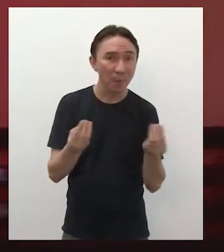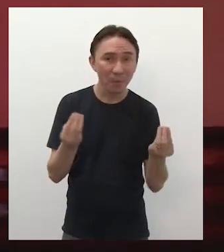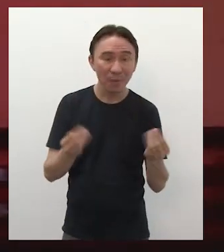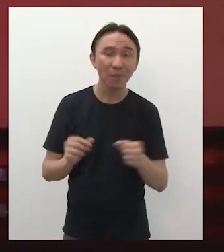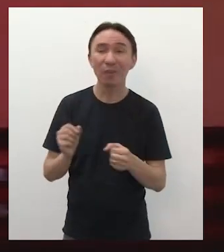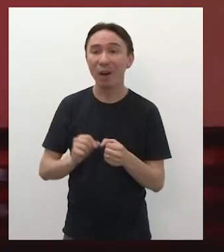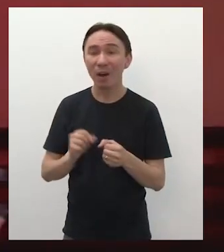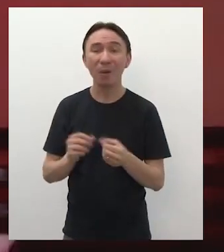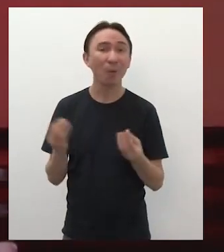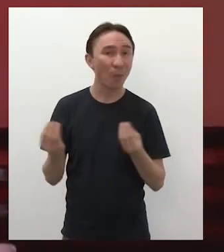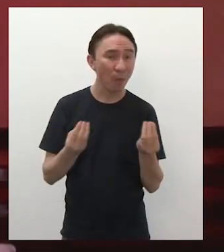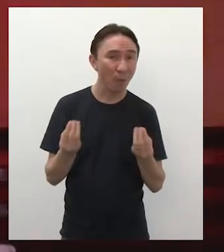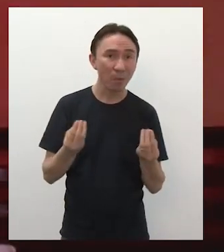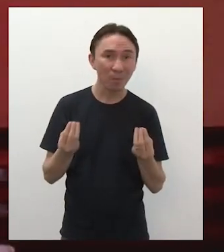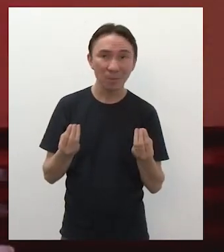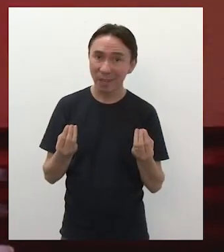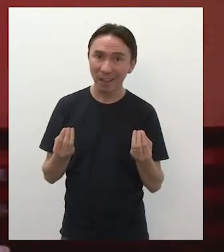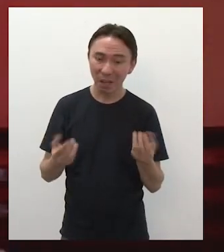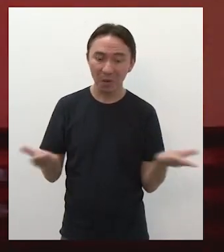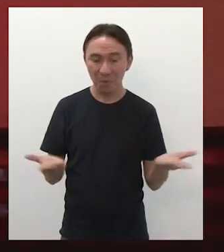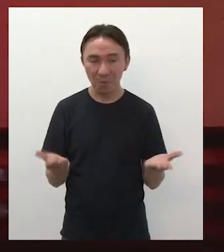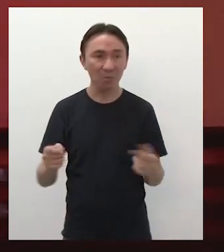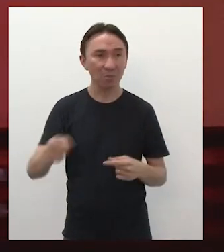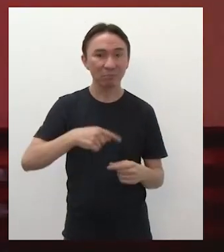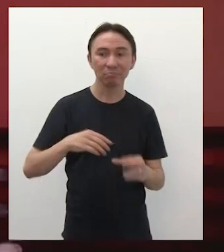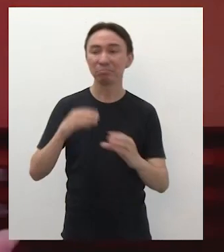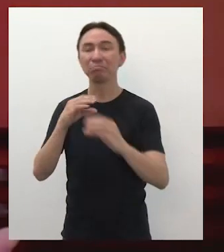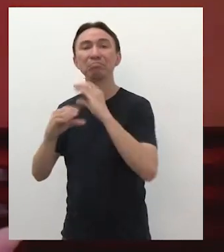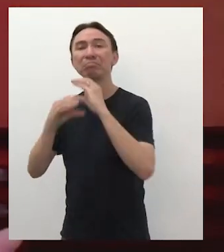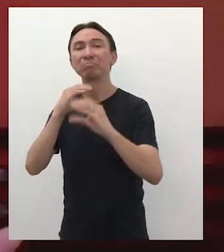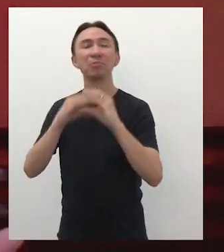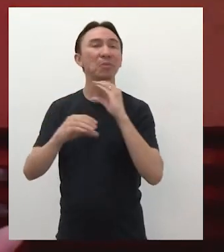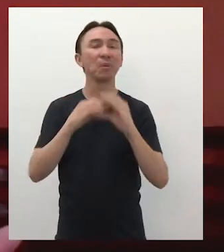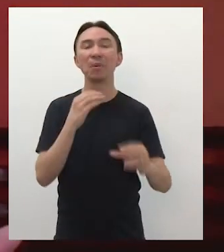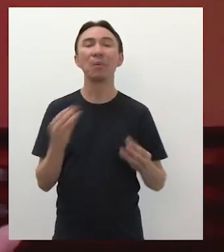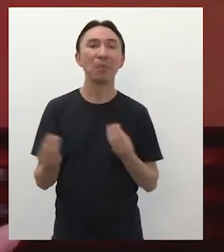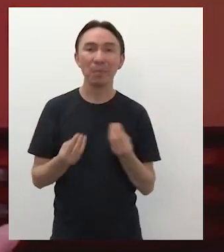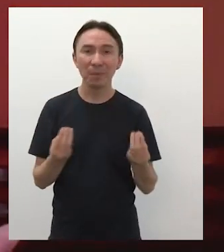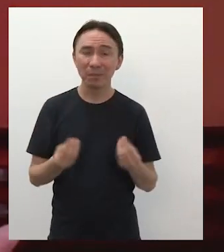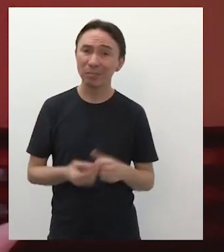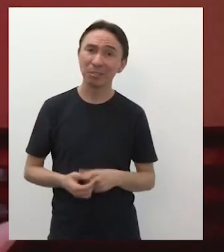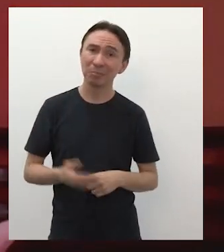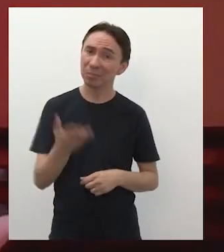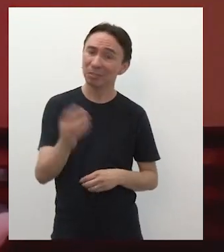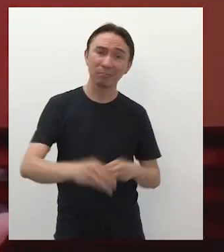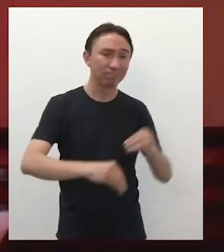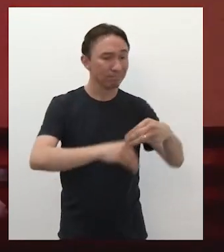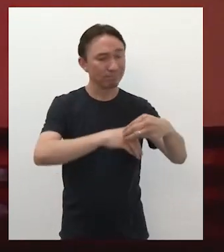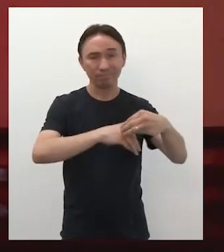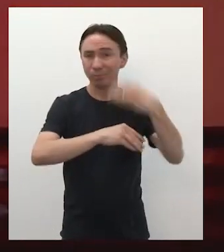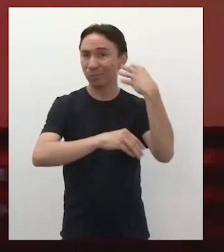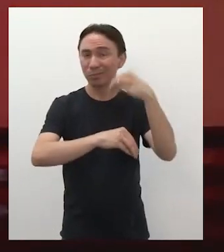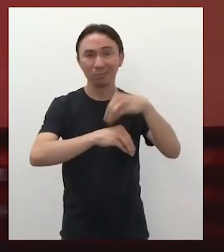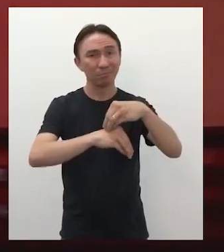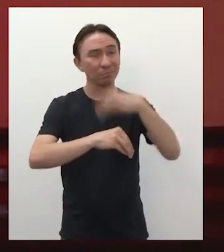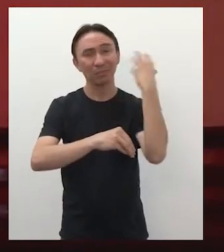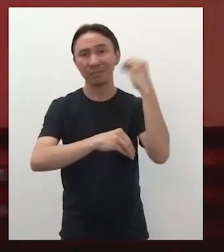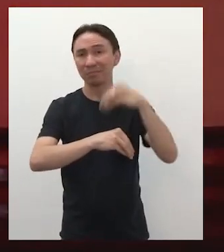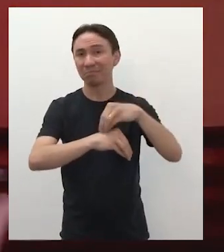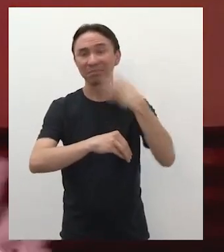momento com os instrumentos que a gente tem. E você trouxe para a gente instrumentos,